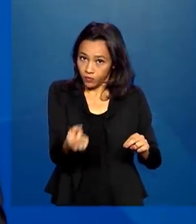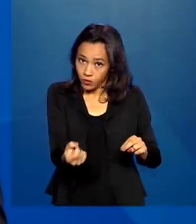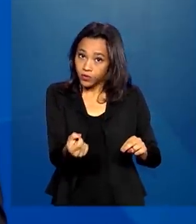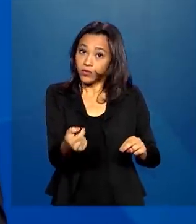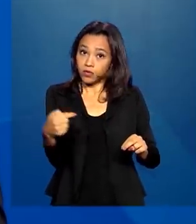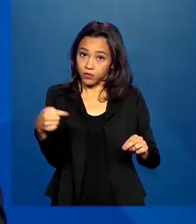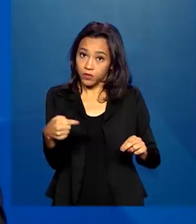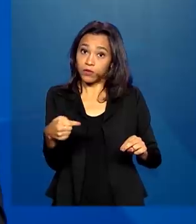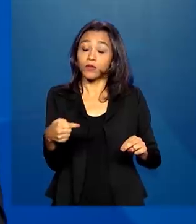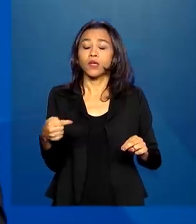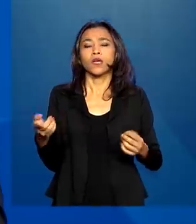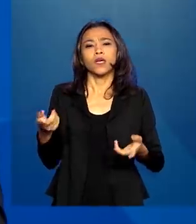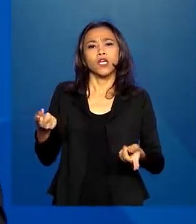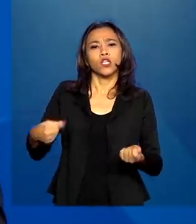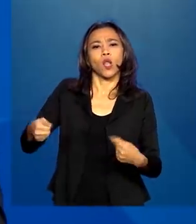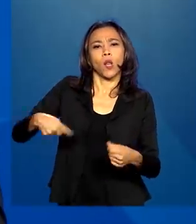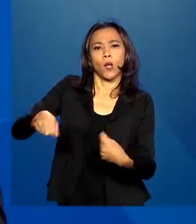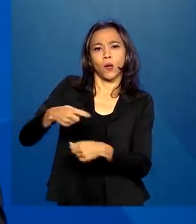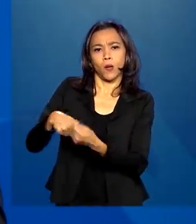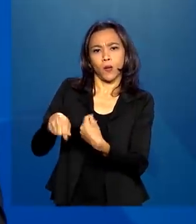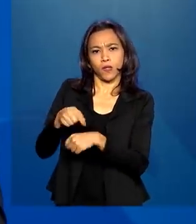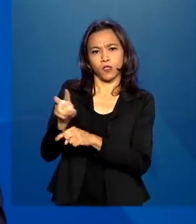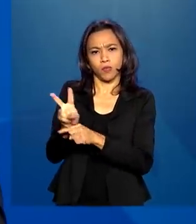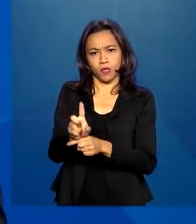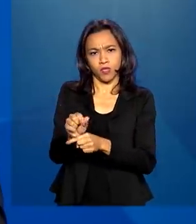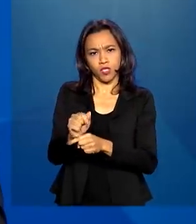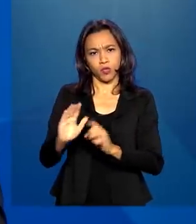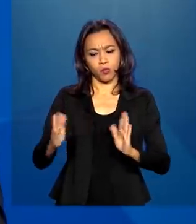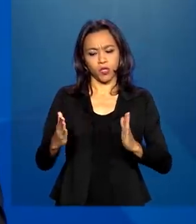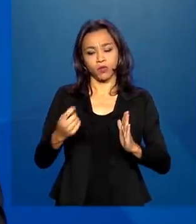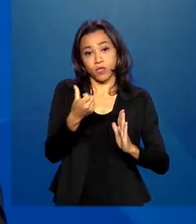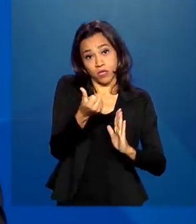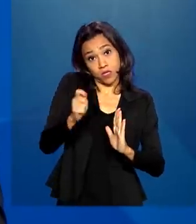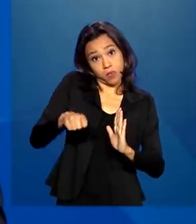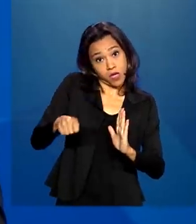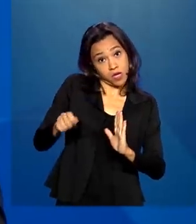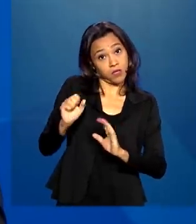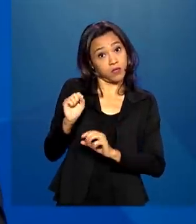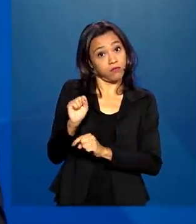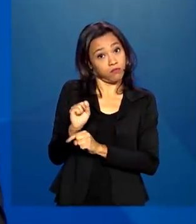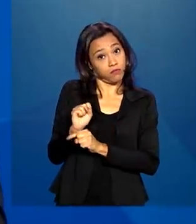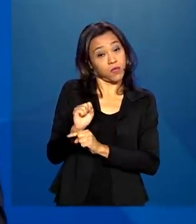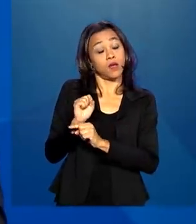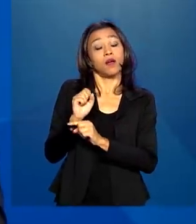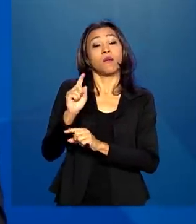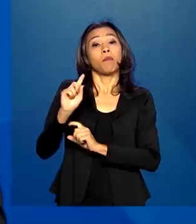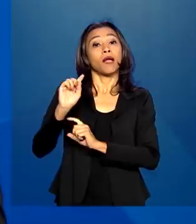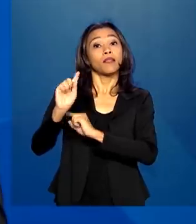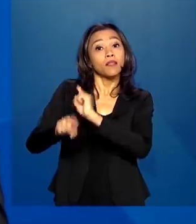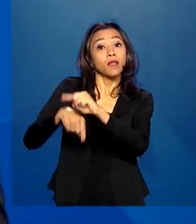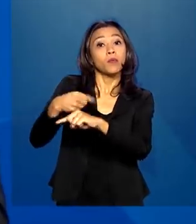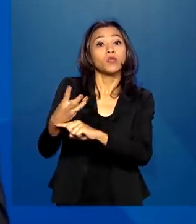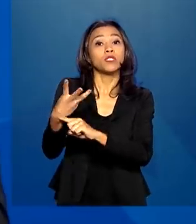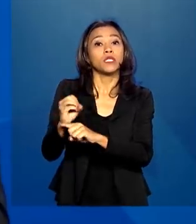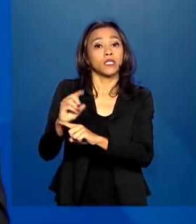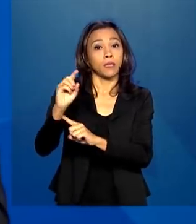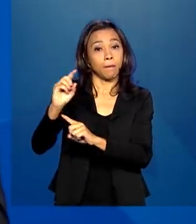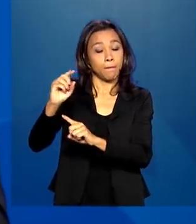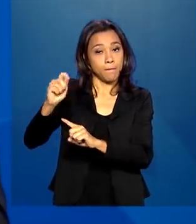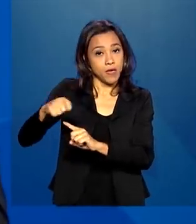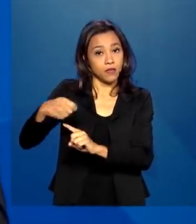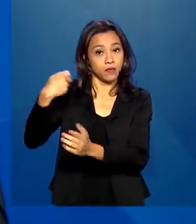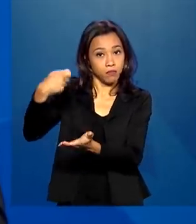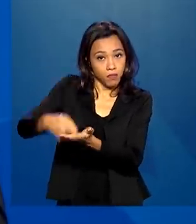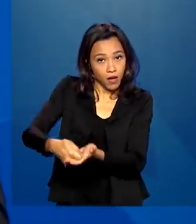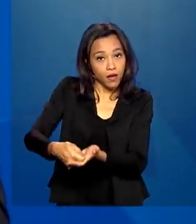A operação de crédito vai ter 6 meses de carência, um prazo para pagamento depois de 30 meses, os 6